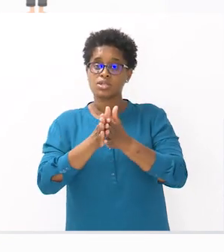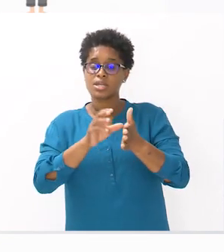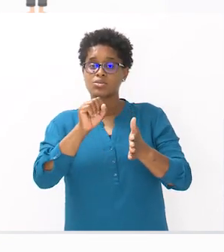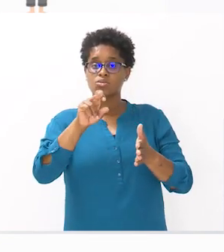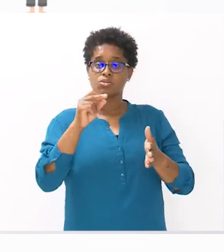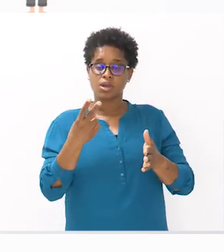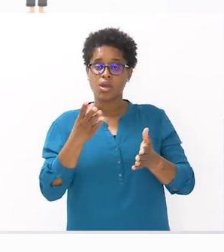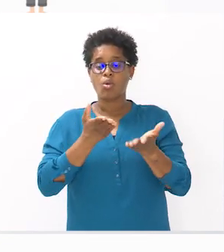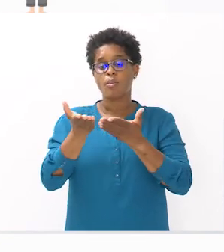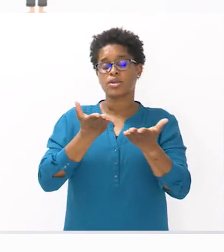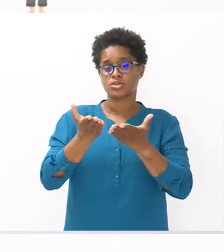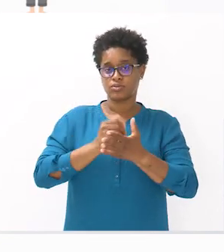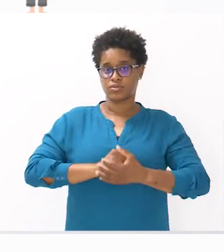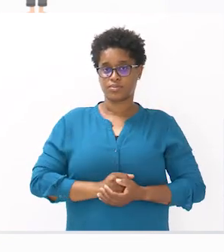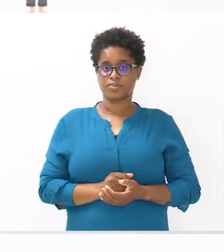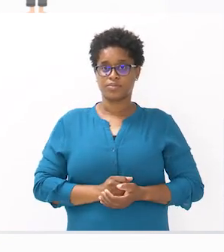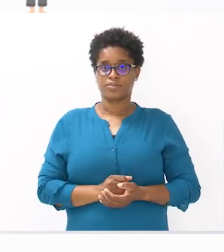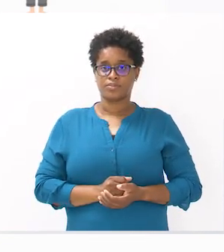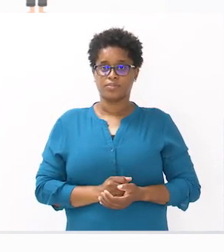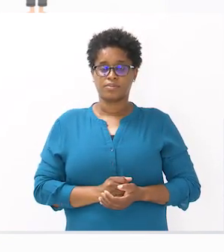grau comparativo.